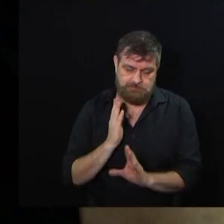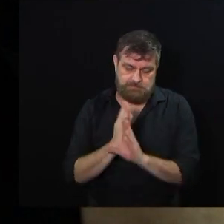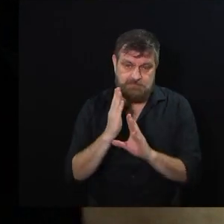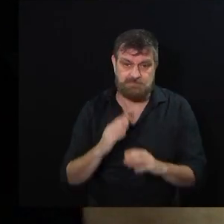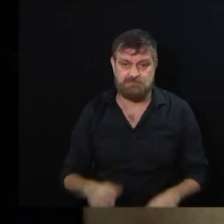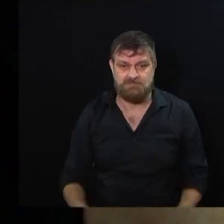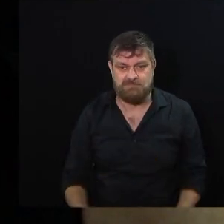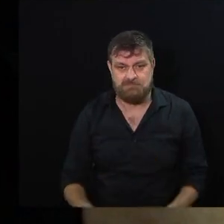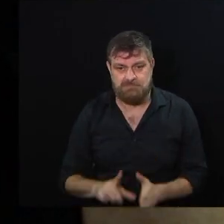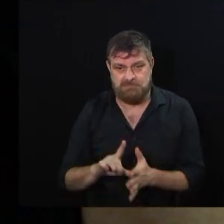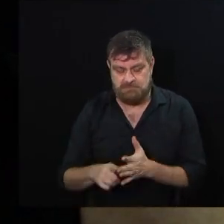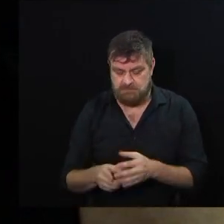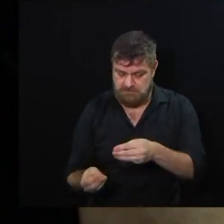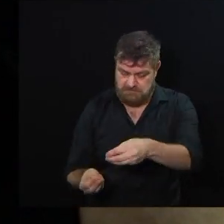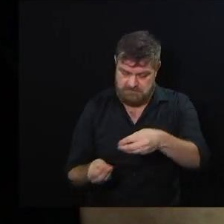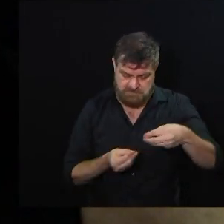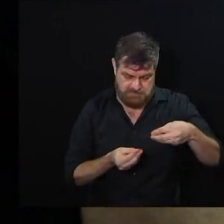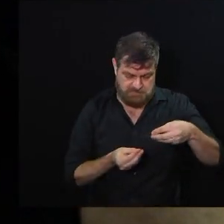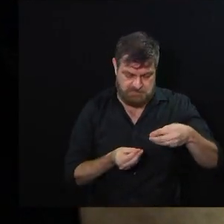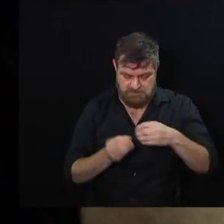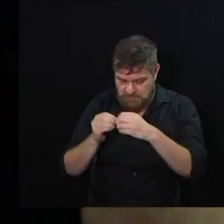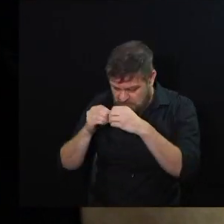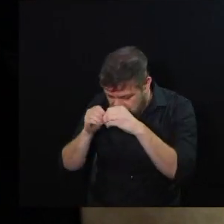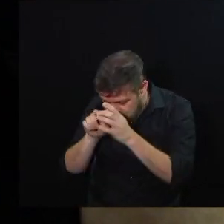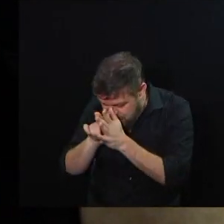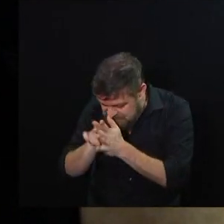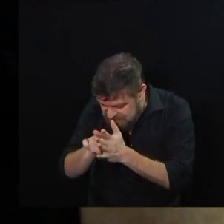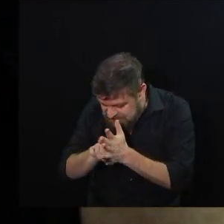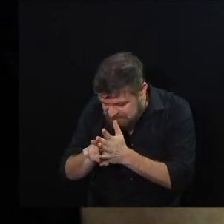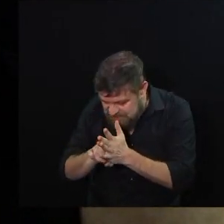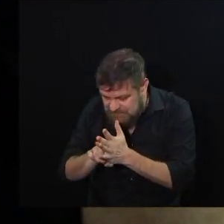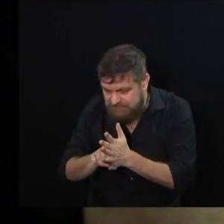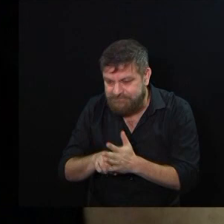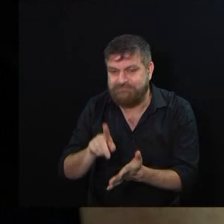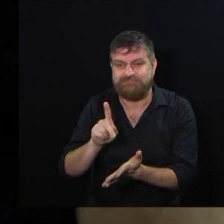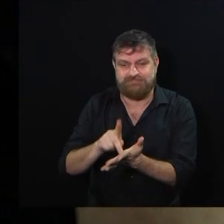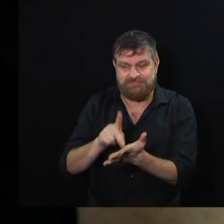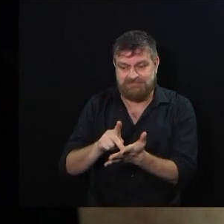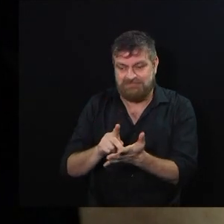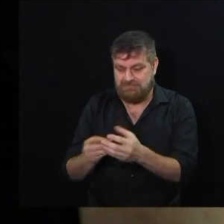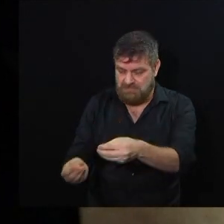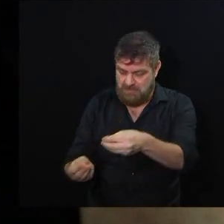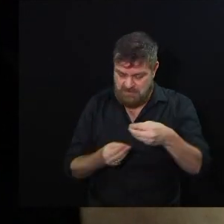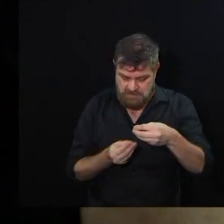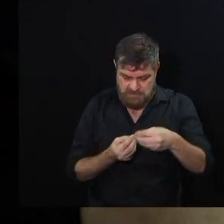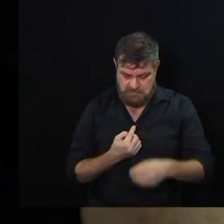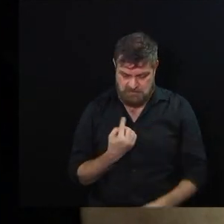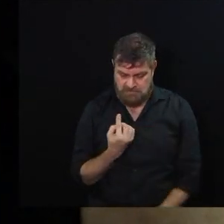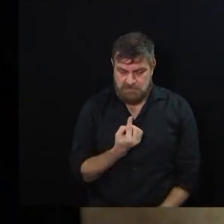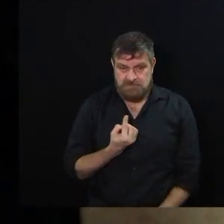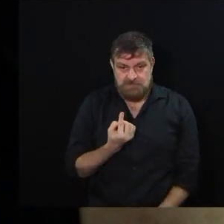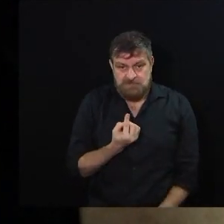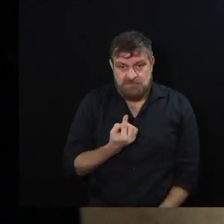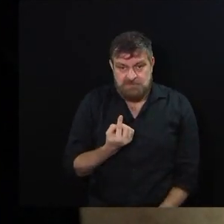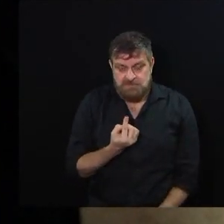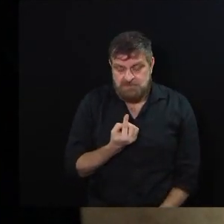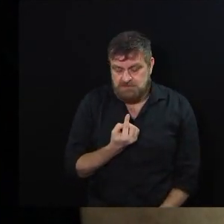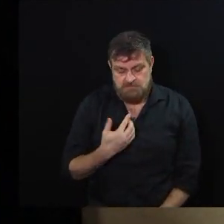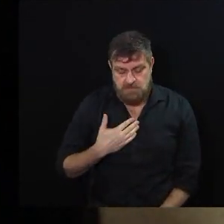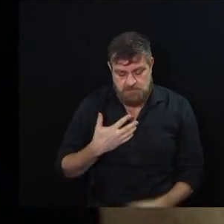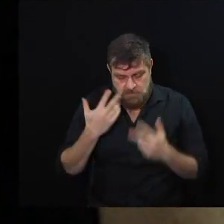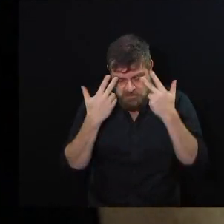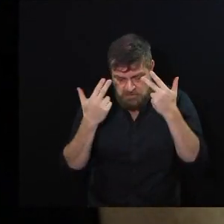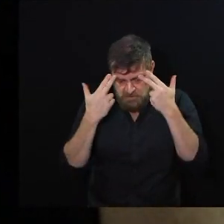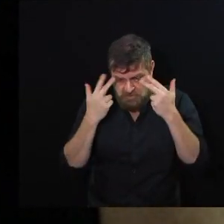resultado depois da biópsia, né. Aí eu tava sozinha, então, mas aí deu, não, fiquei normal, assim, não fiquei agitada,